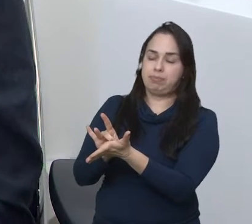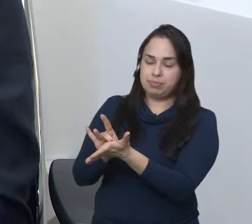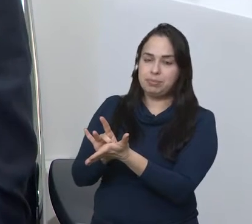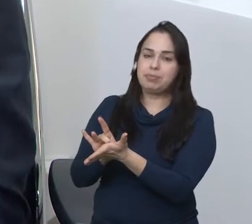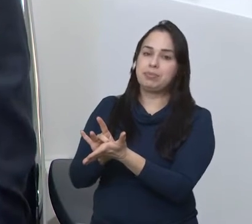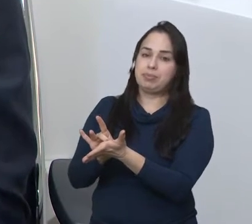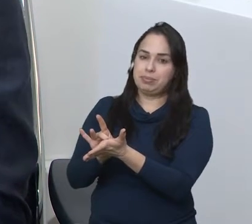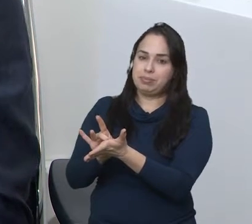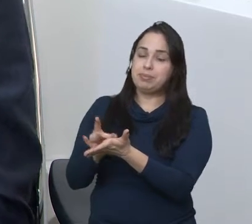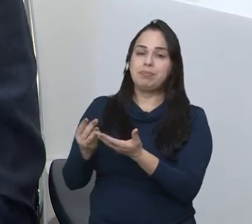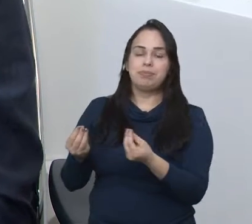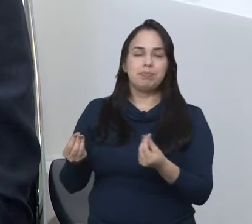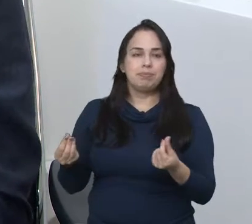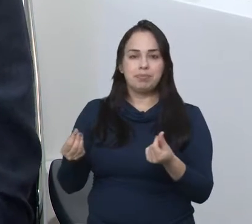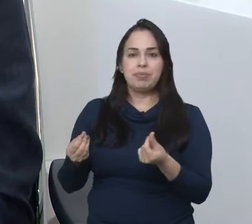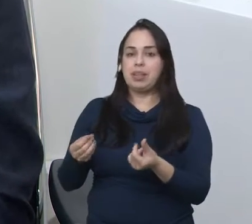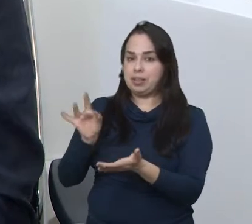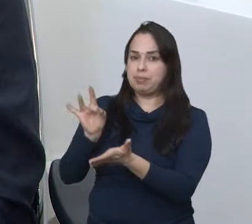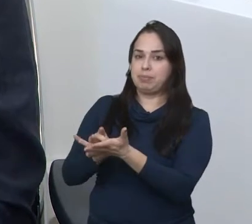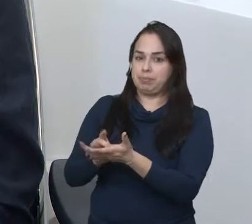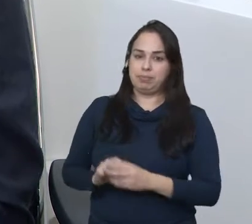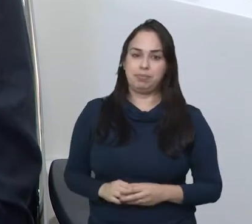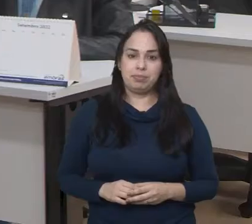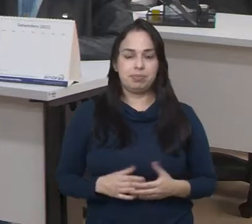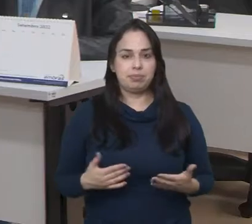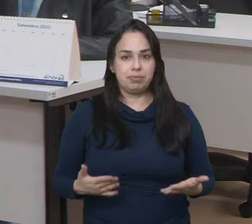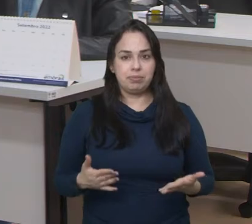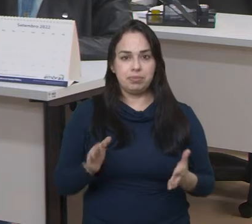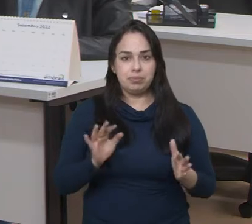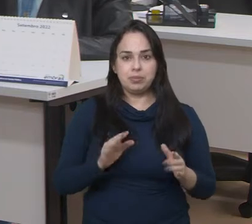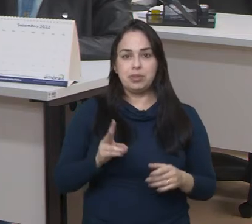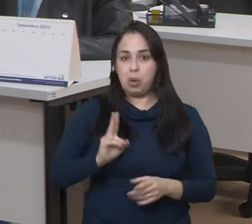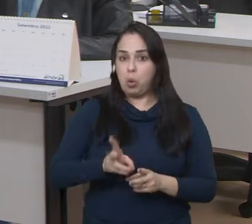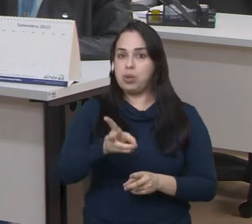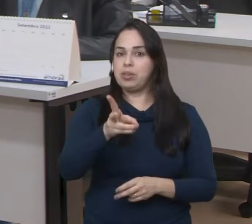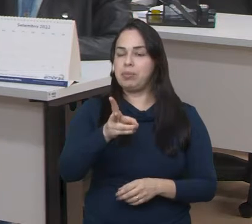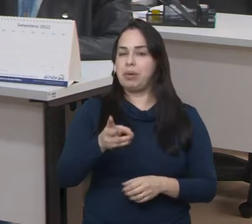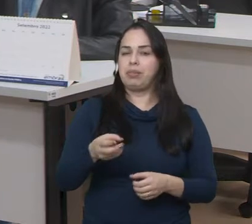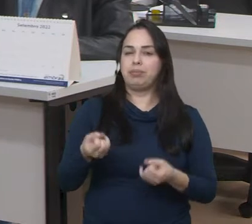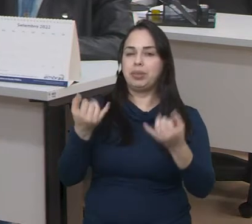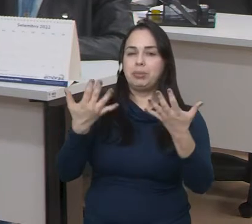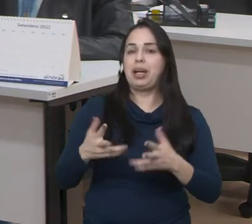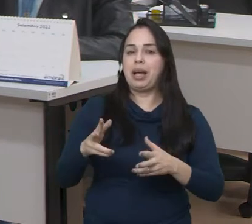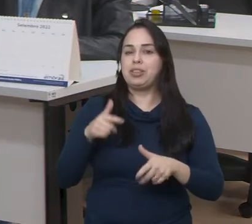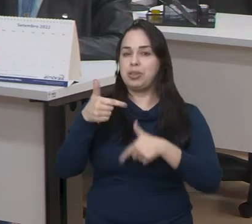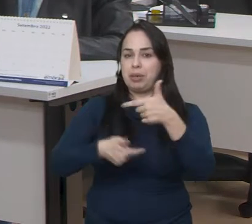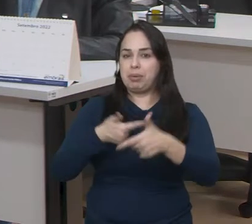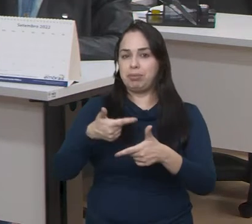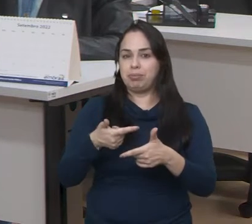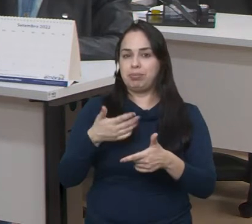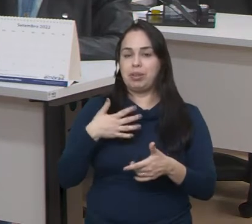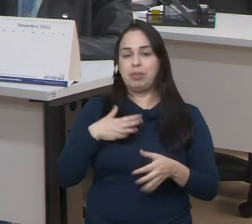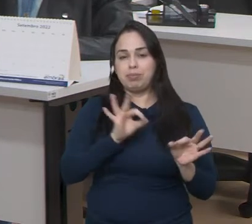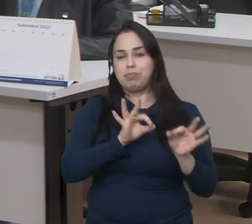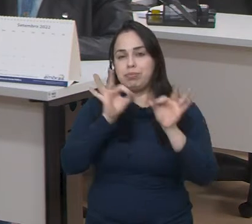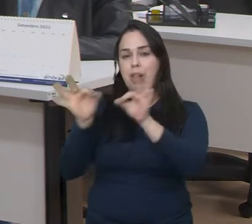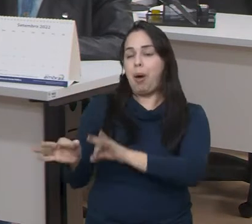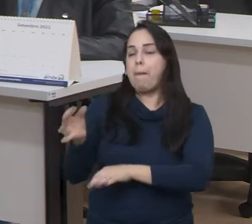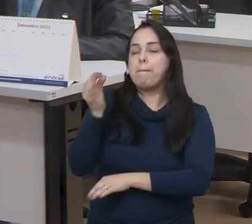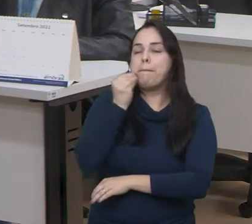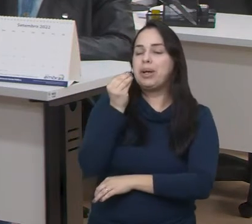a classe, né, que a gente sabe que tem grande dificuldade de mobilidade. Então, quando a gente cria um projeto, a gente traz